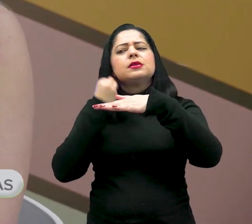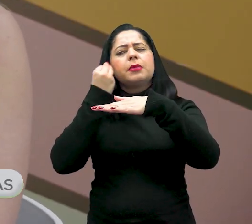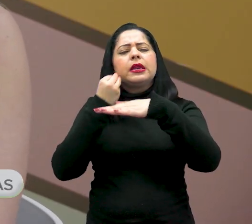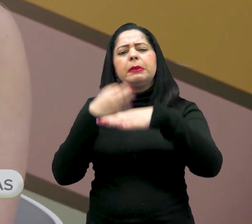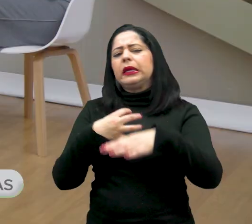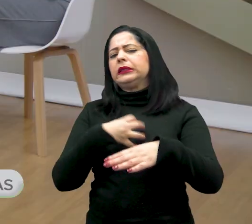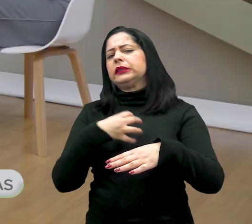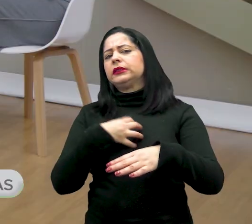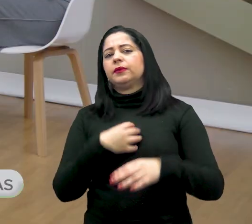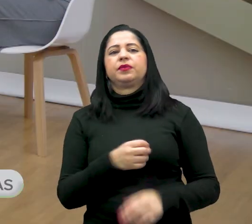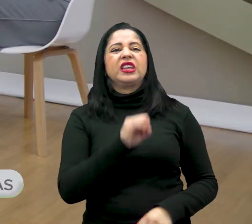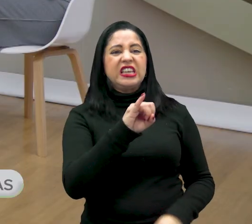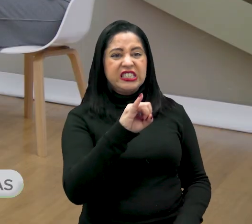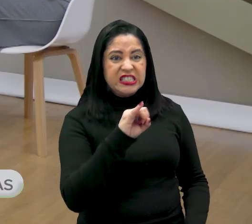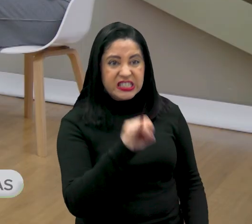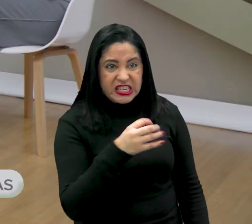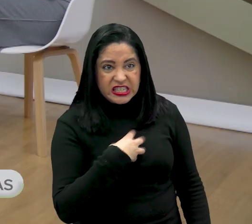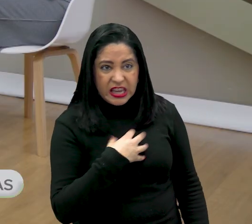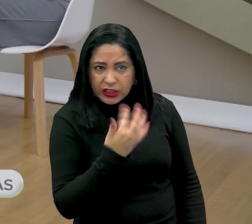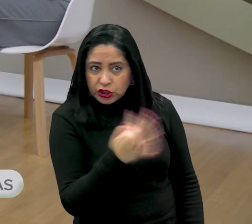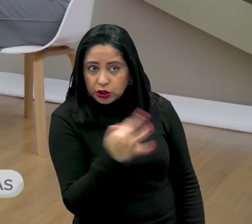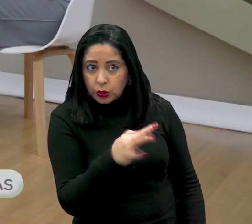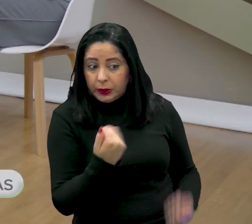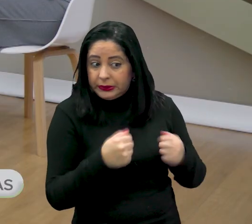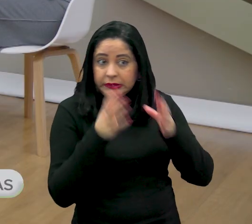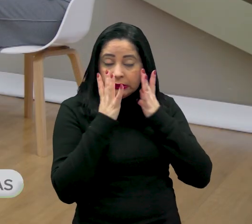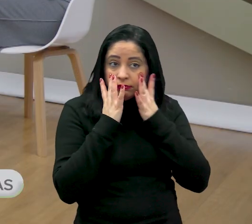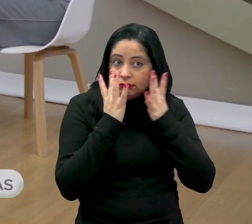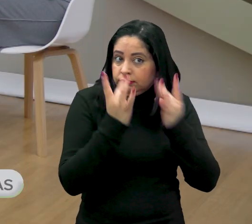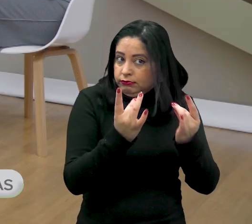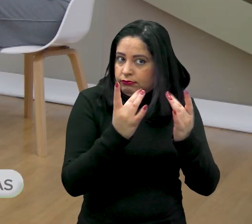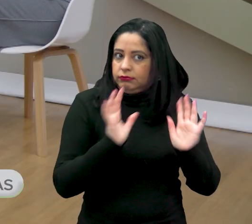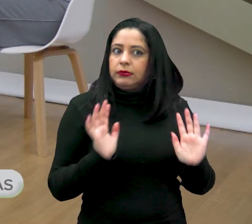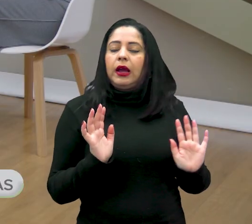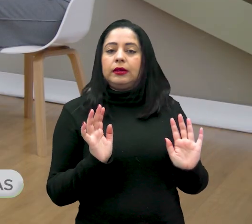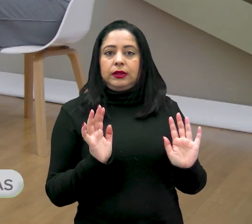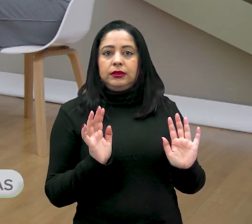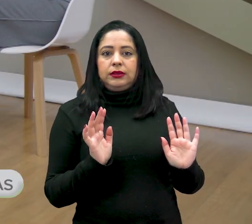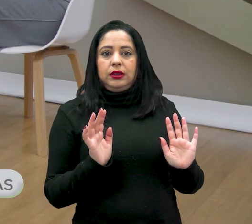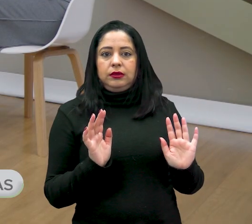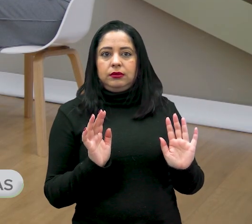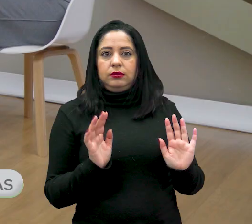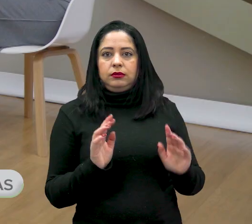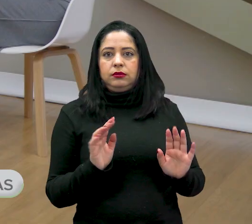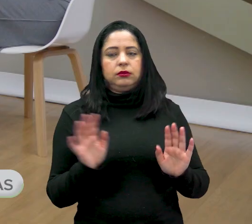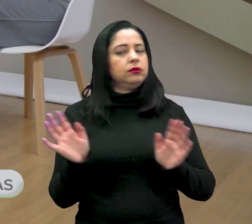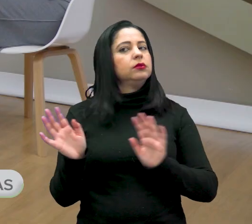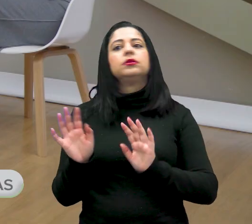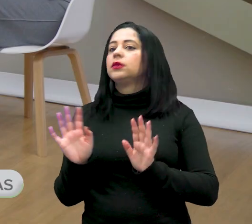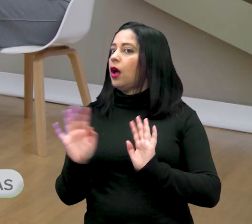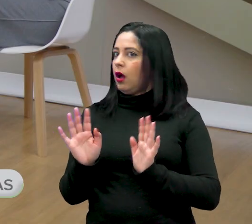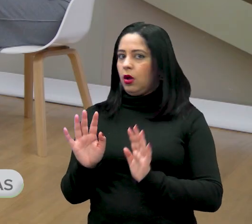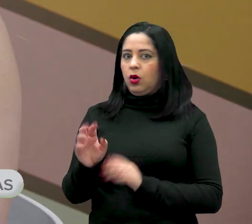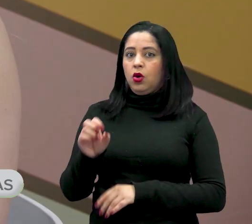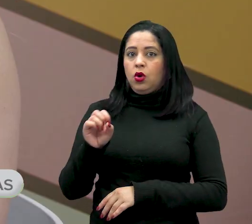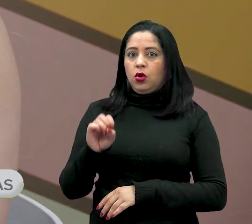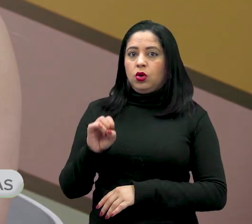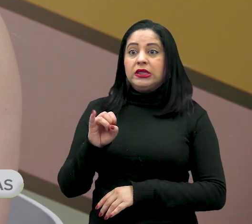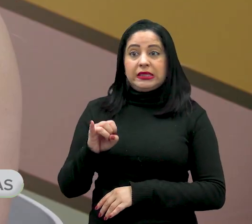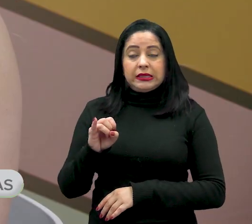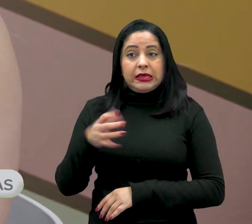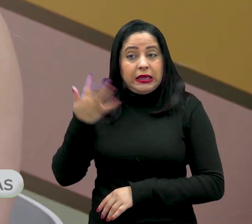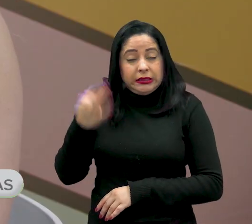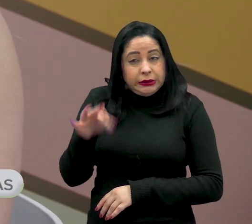o melhor. E sentiu alguma dorzinha, já fica atento, né? Sim. Porque não vai deixar aquilo evoluir. Não é normal sentir dor, né? Não. Tem que